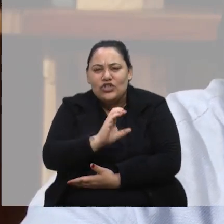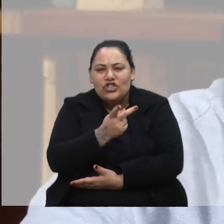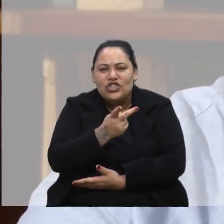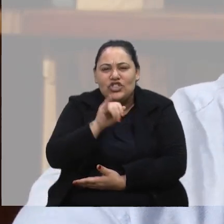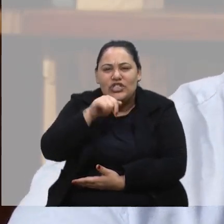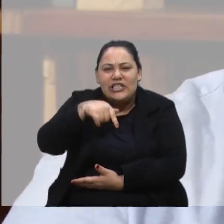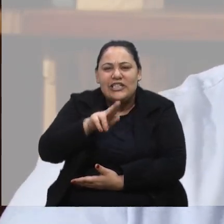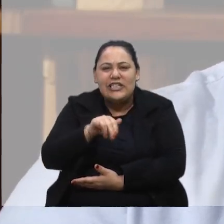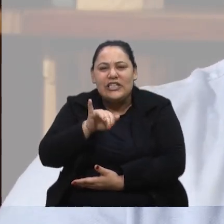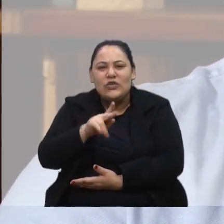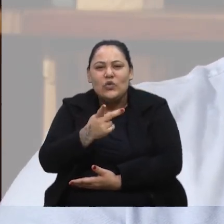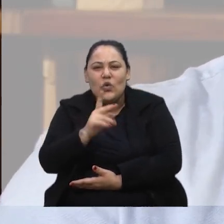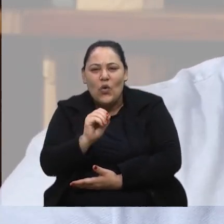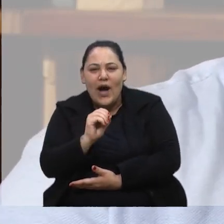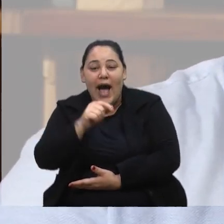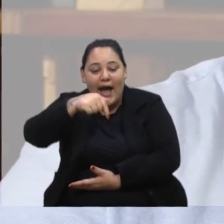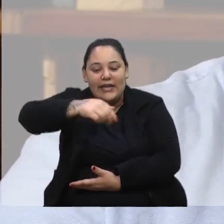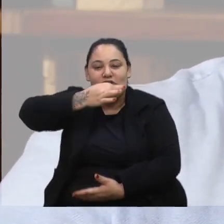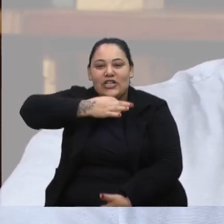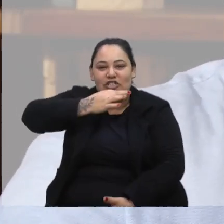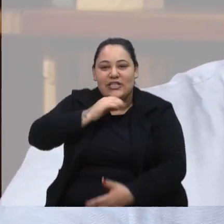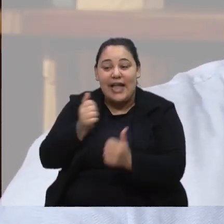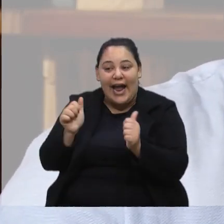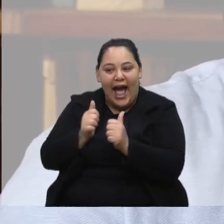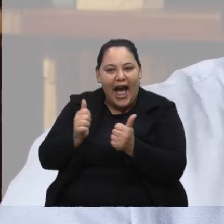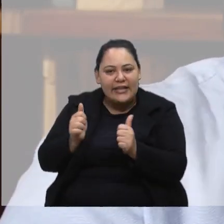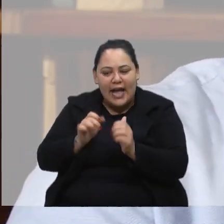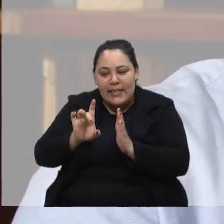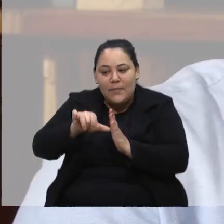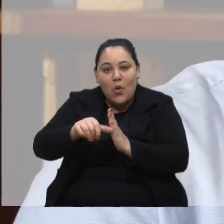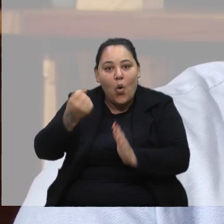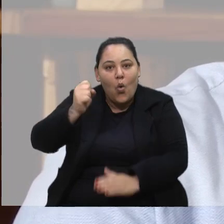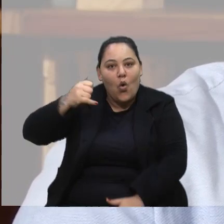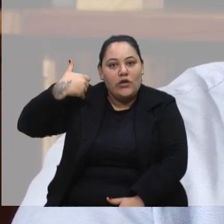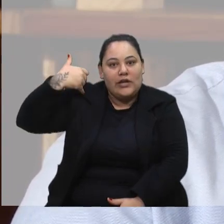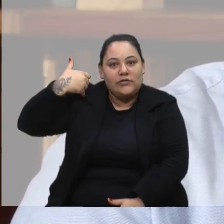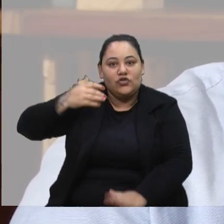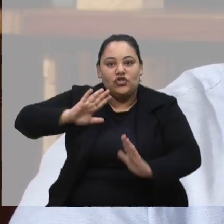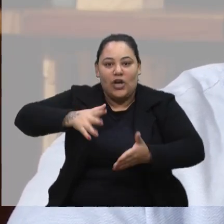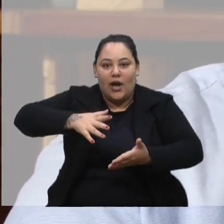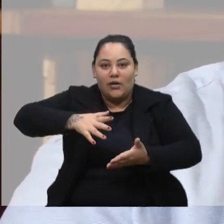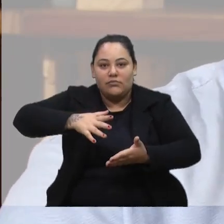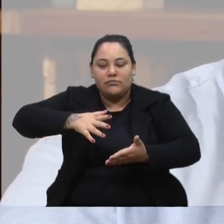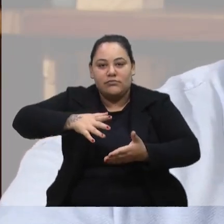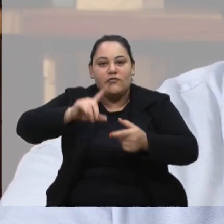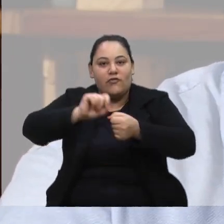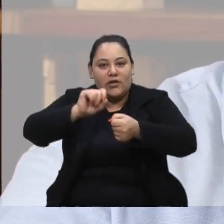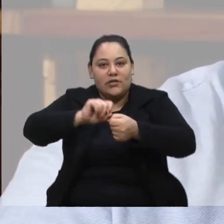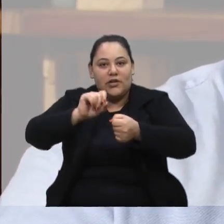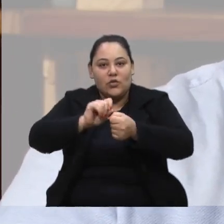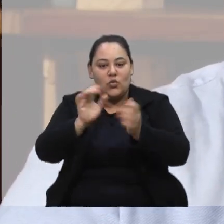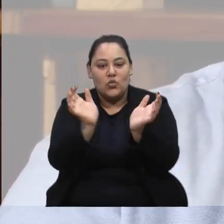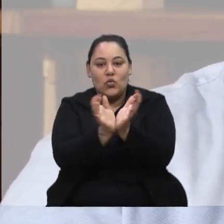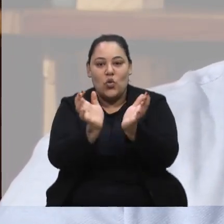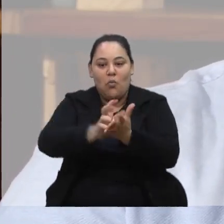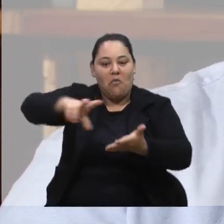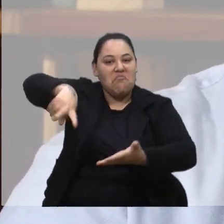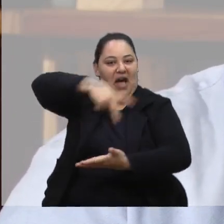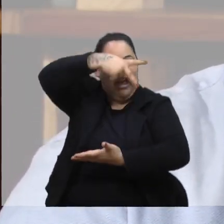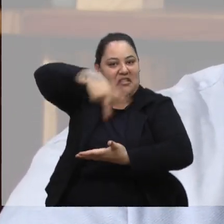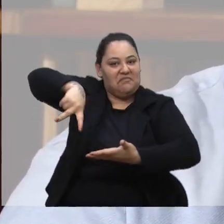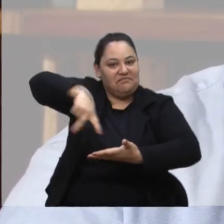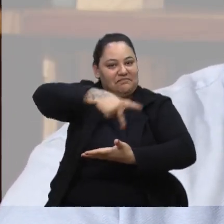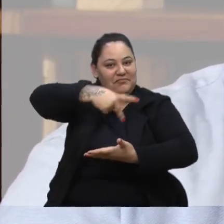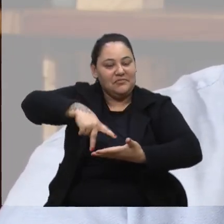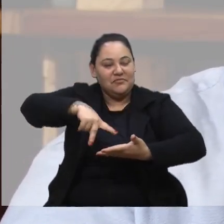Caxias do Sul. E foi indo aos 8 anos eu já estava tocando baile, né, com o grupo Tia Galdérios, que era um grupo